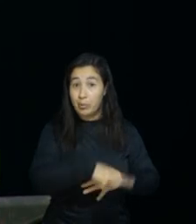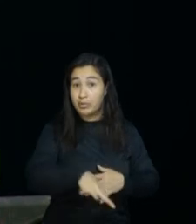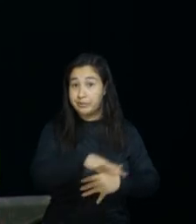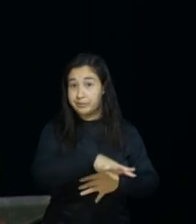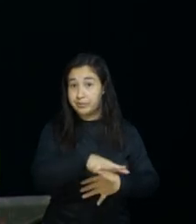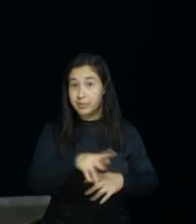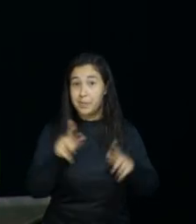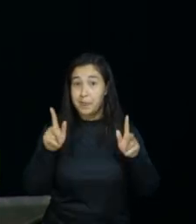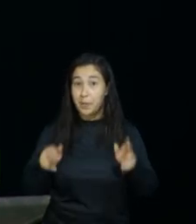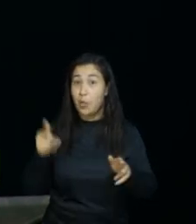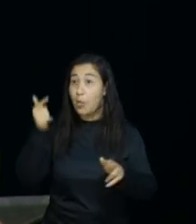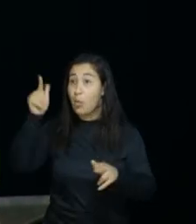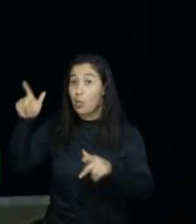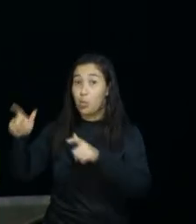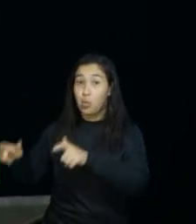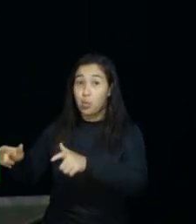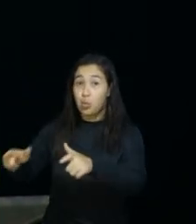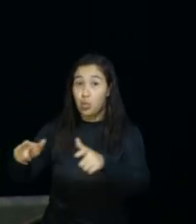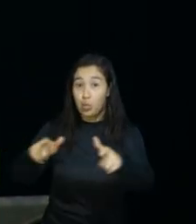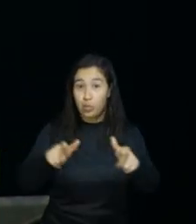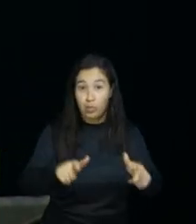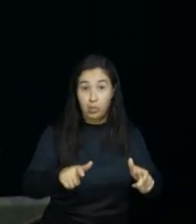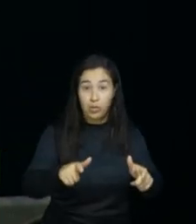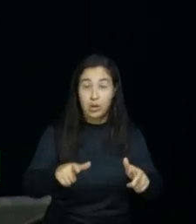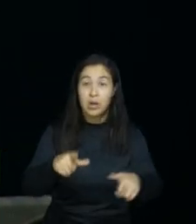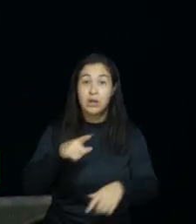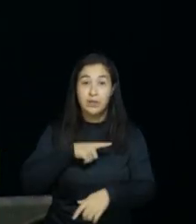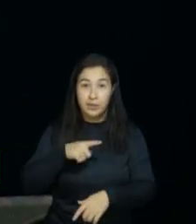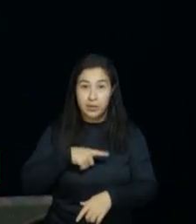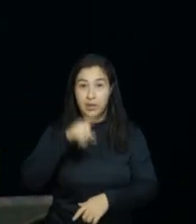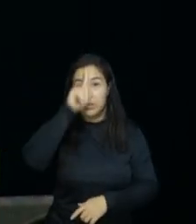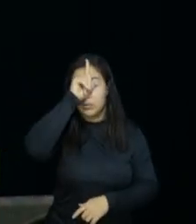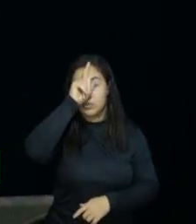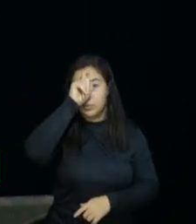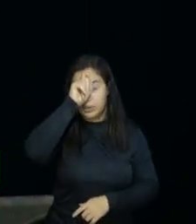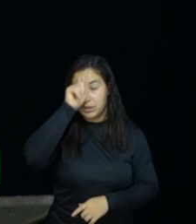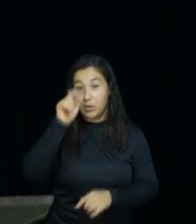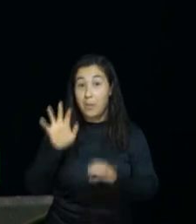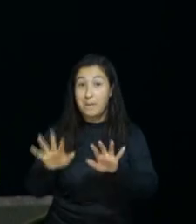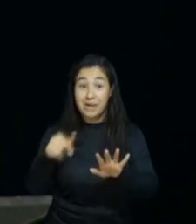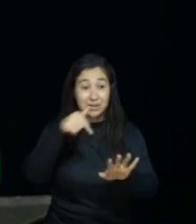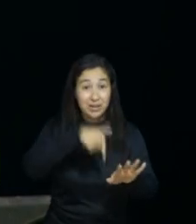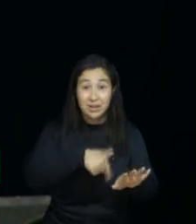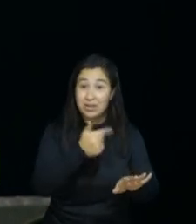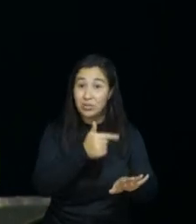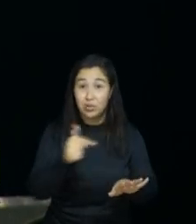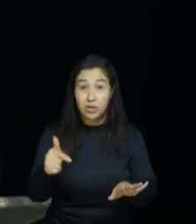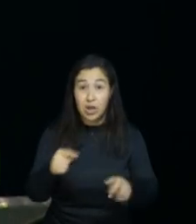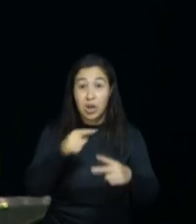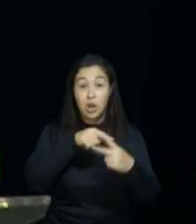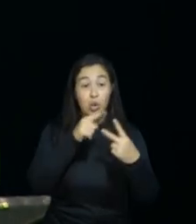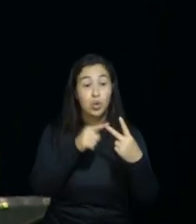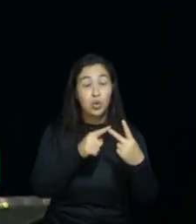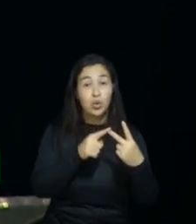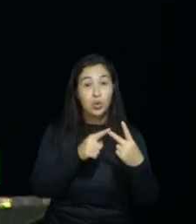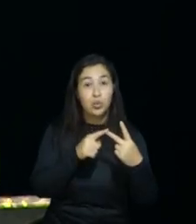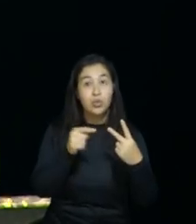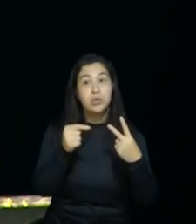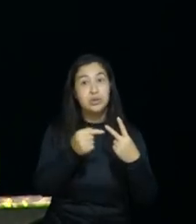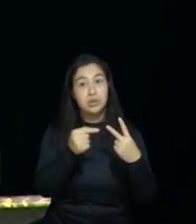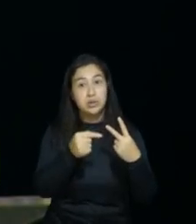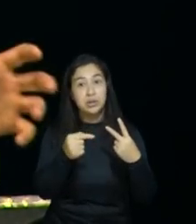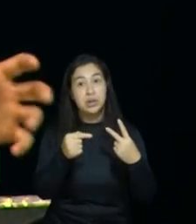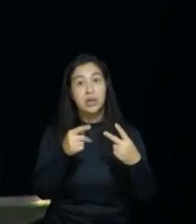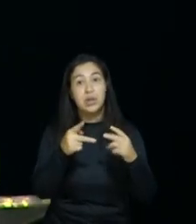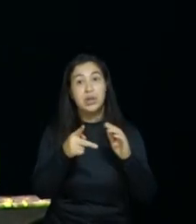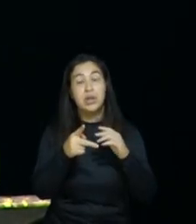outras regiões, ou muitas outras regiões têm hospital regional, Blumenau não tem. Mas tem dois hospitais que fazem esse papel e que